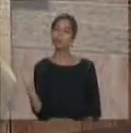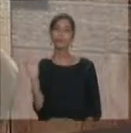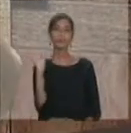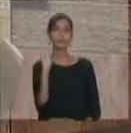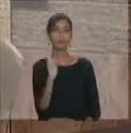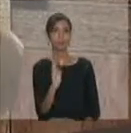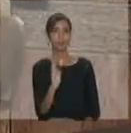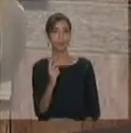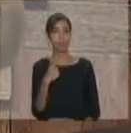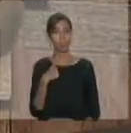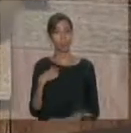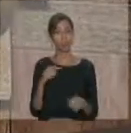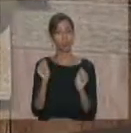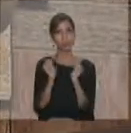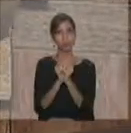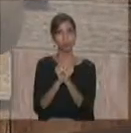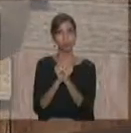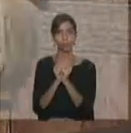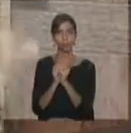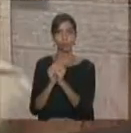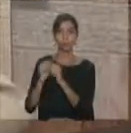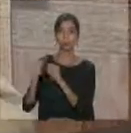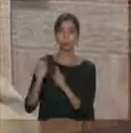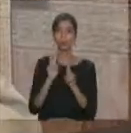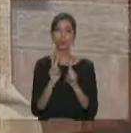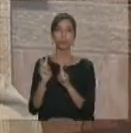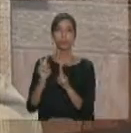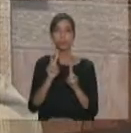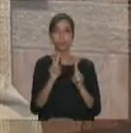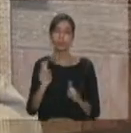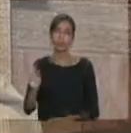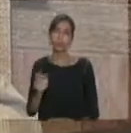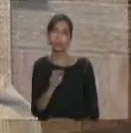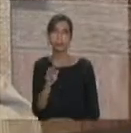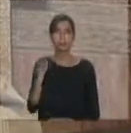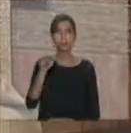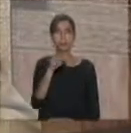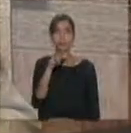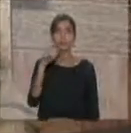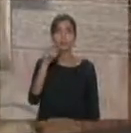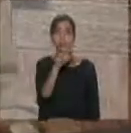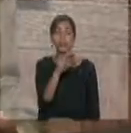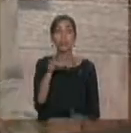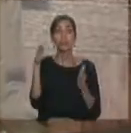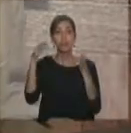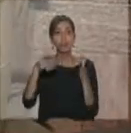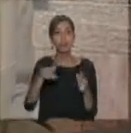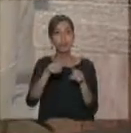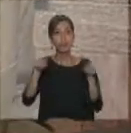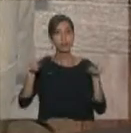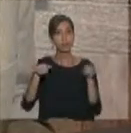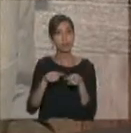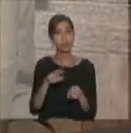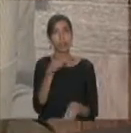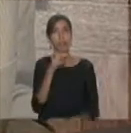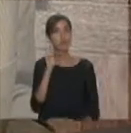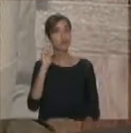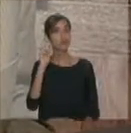no meio entre os dois. Ele subiu as escadarias do jornal até chegar à sala do